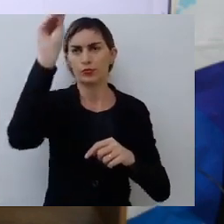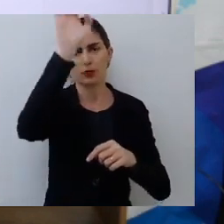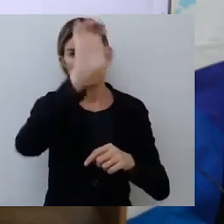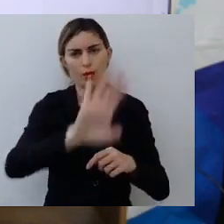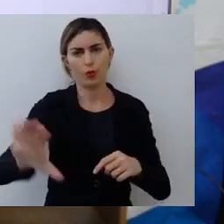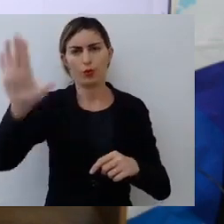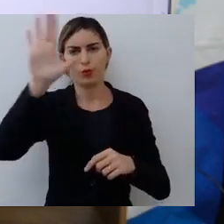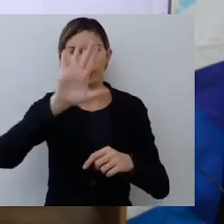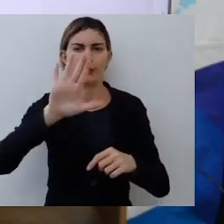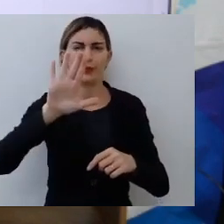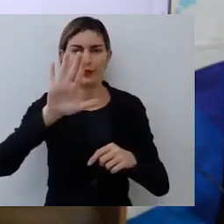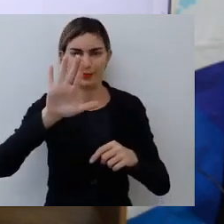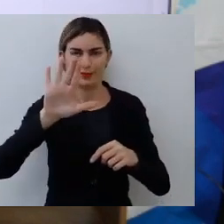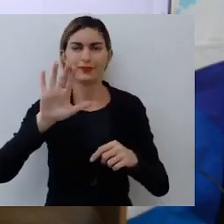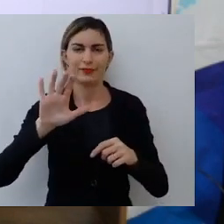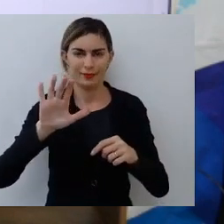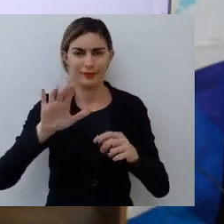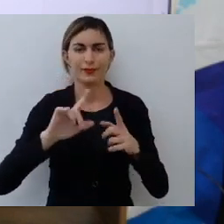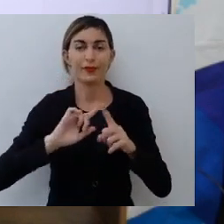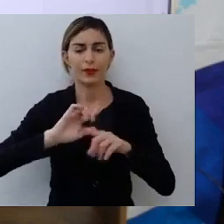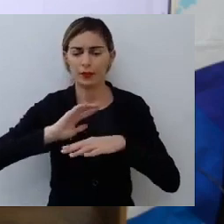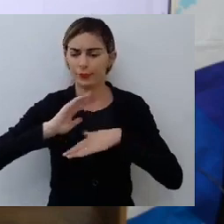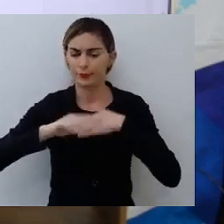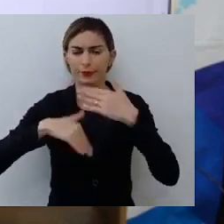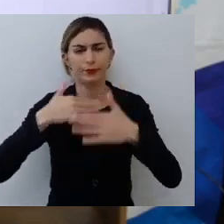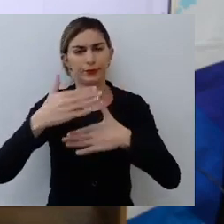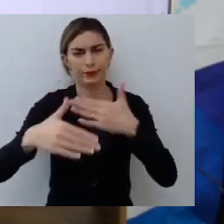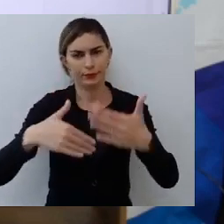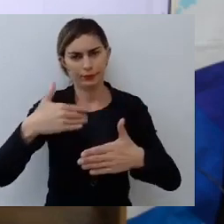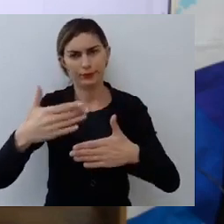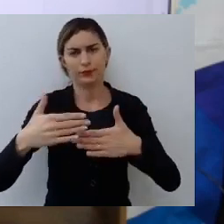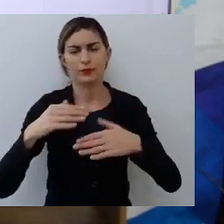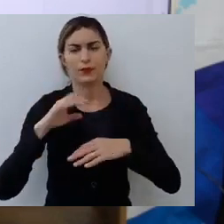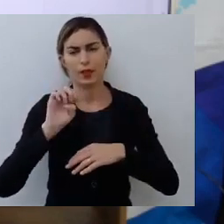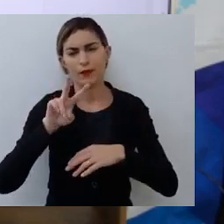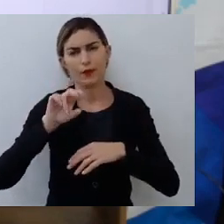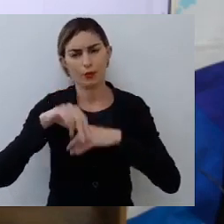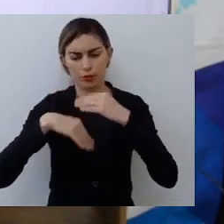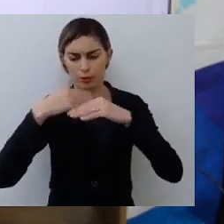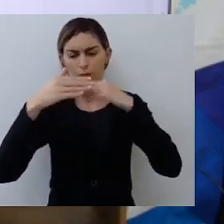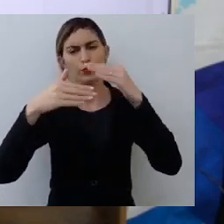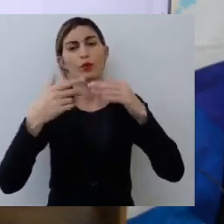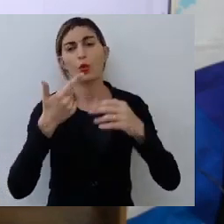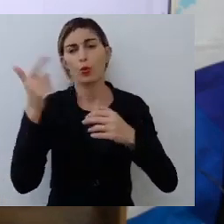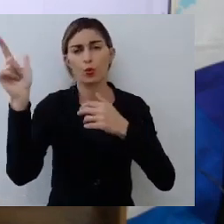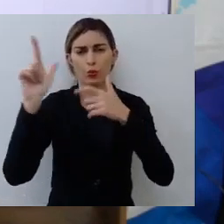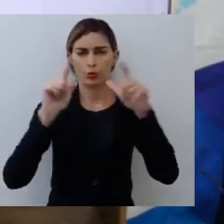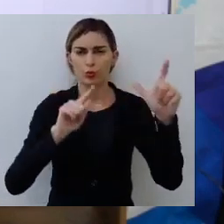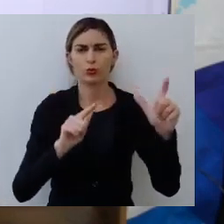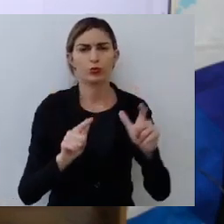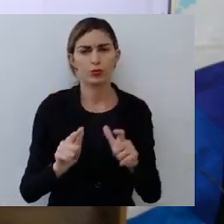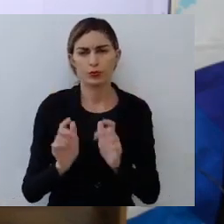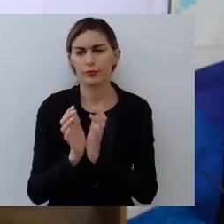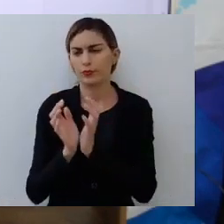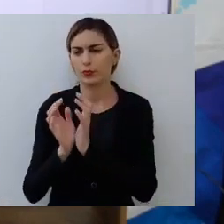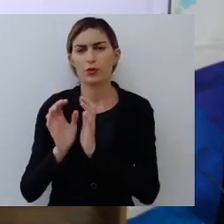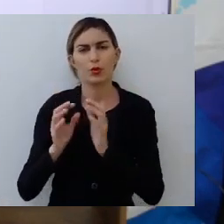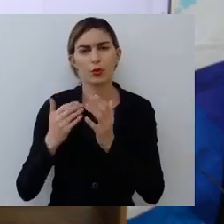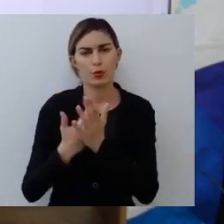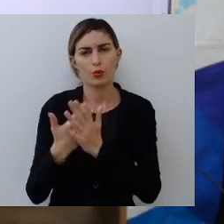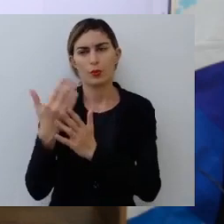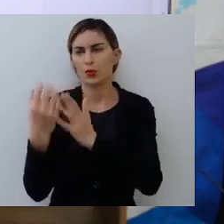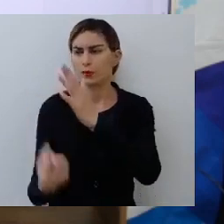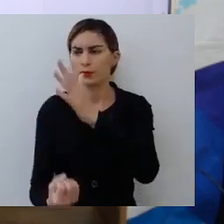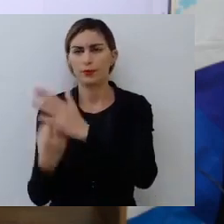África, depois para a Ásia. Com o passar do tempo e o processo evolutivo, as outras espécies surgiram e ocuparam o